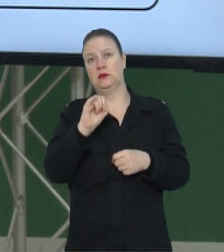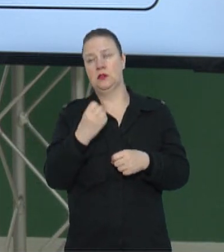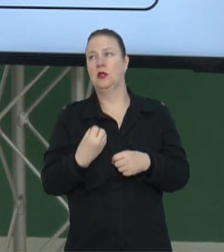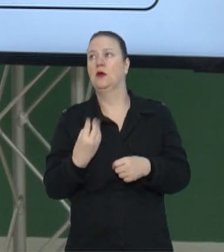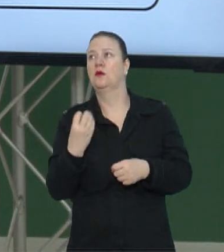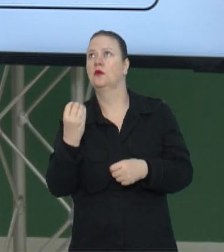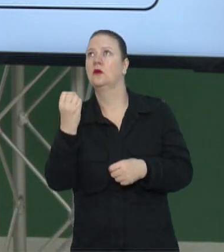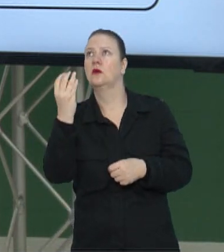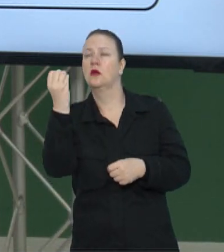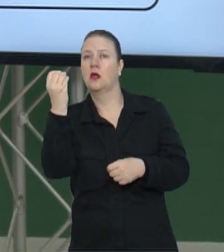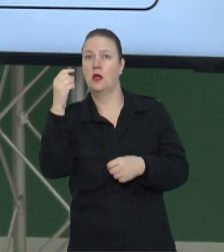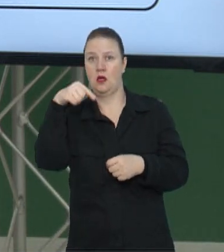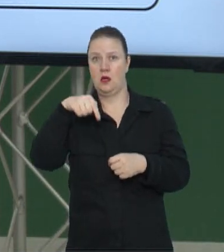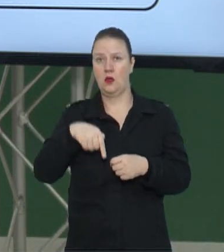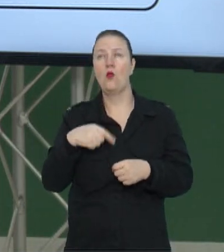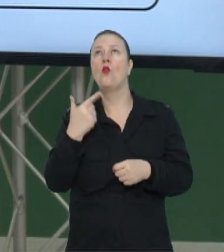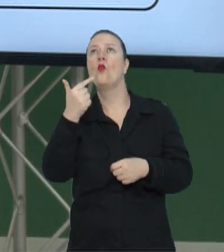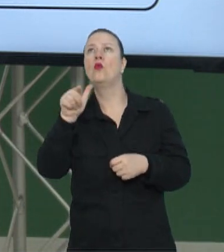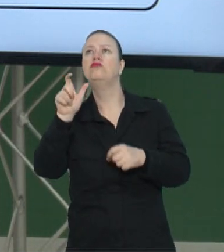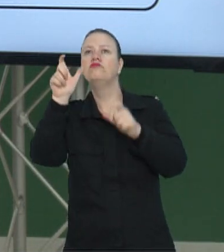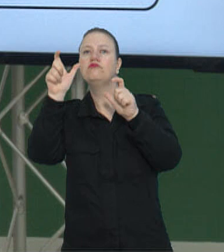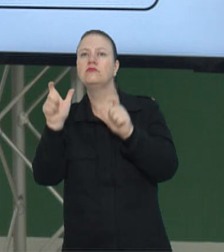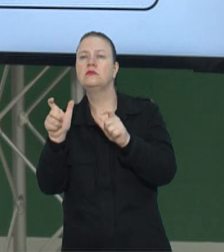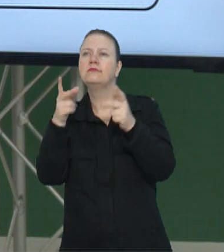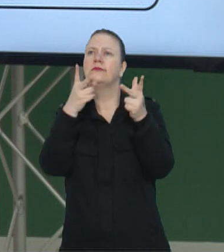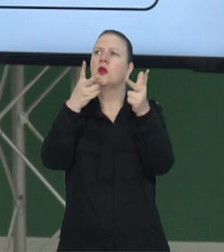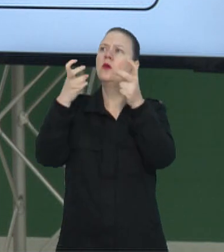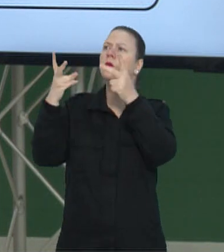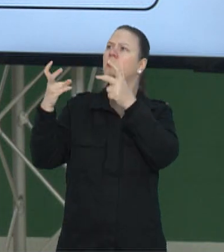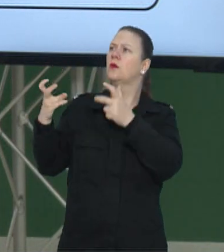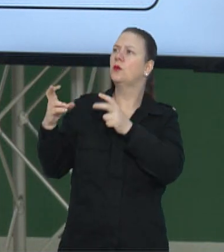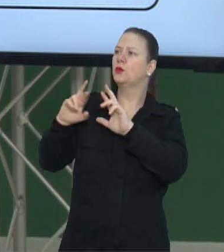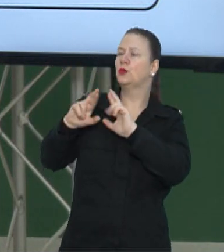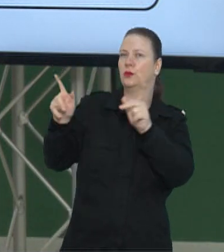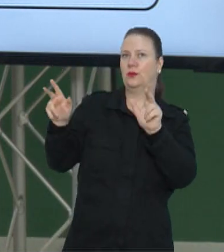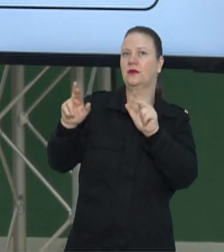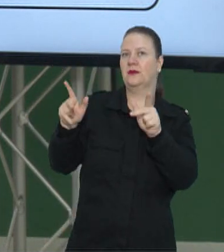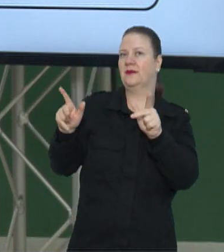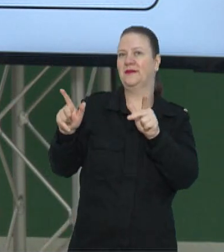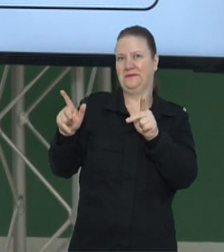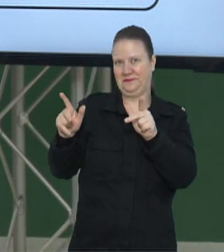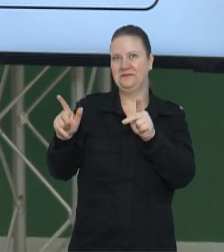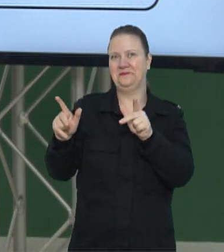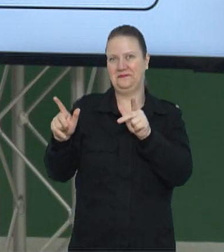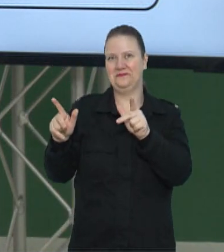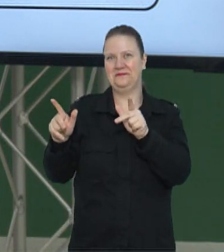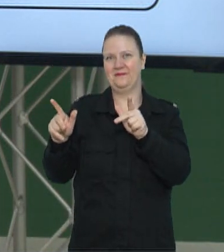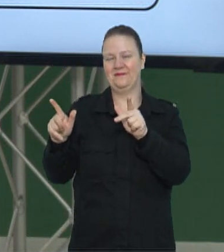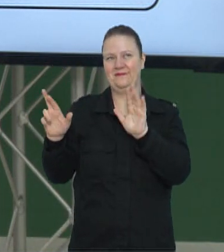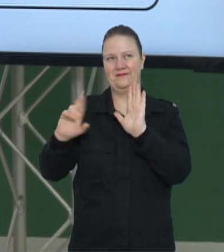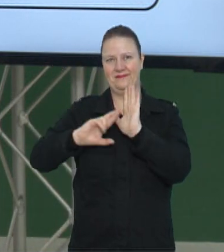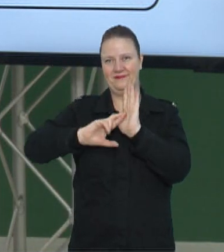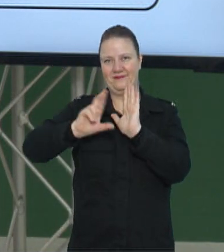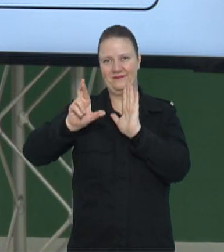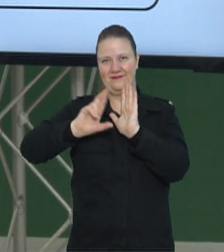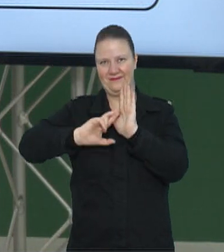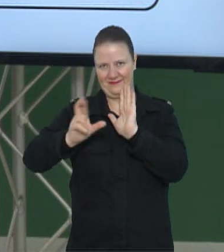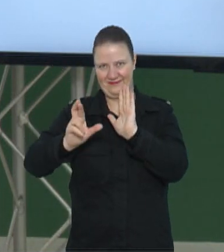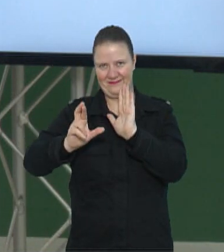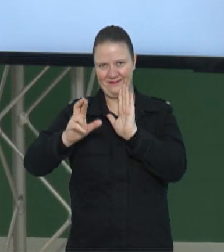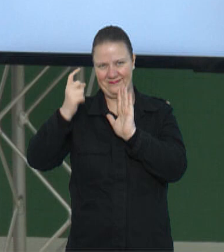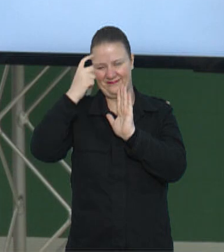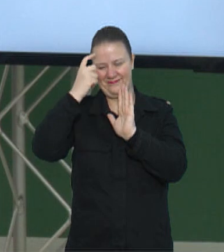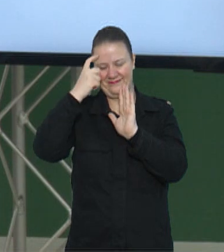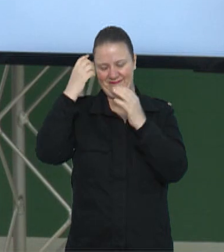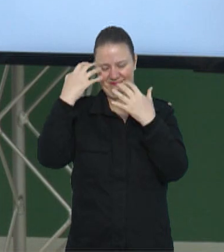para outra, eu vou perceber essas diferenças, certo? Então tá ali a resposta para nós